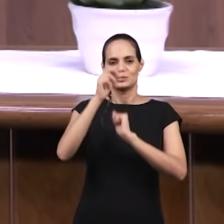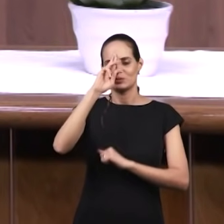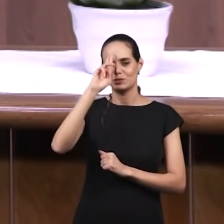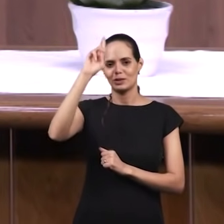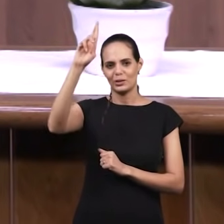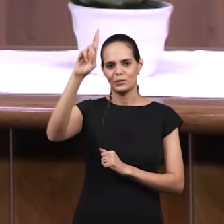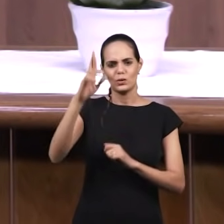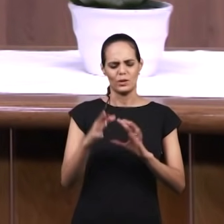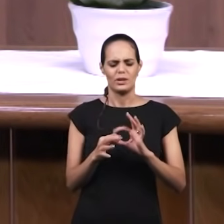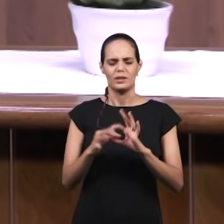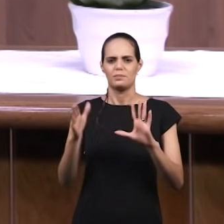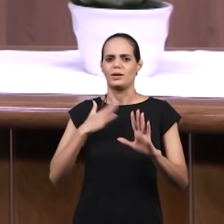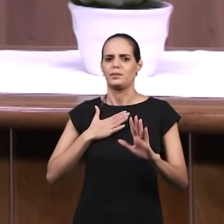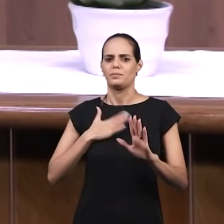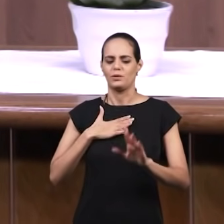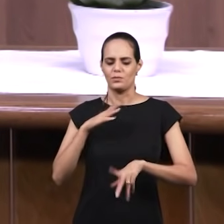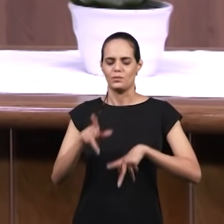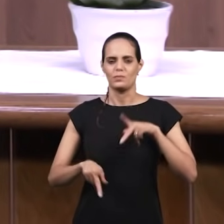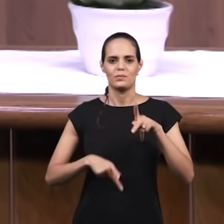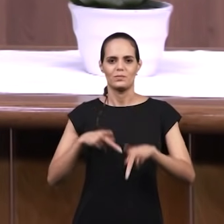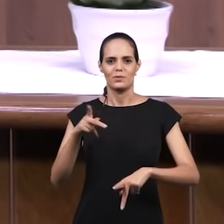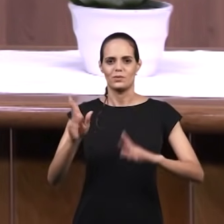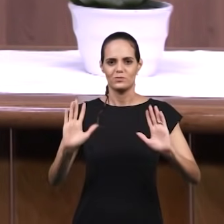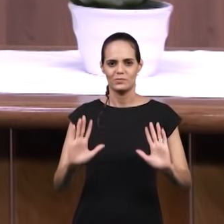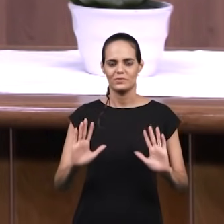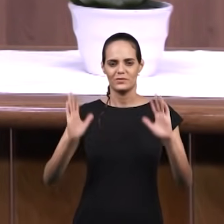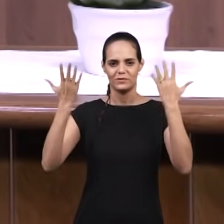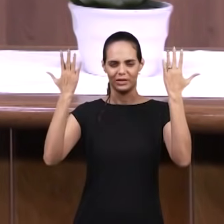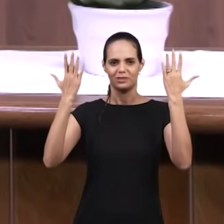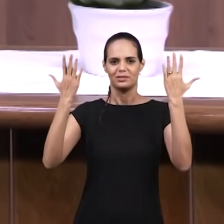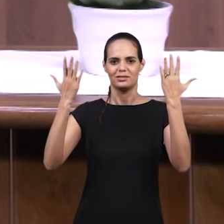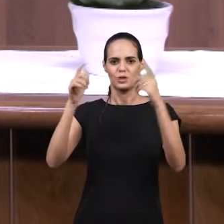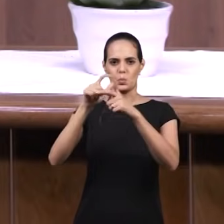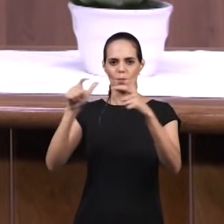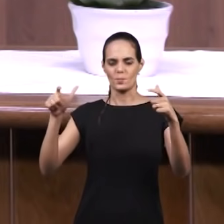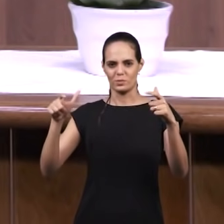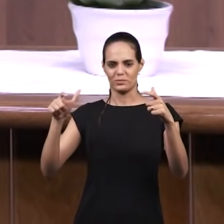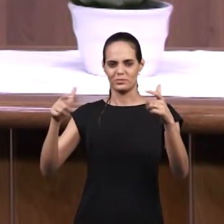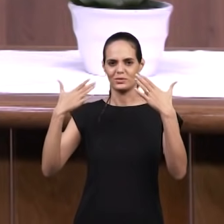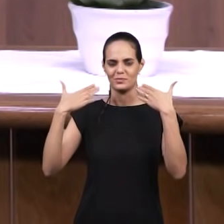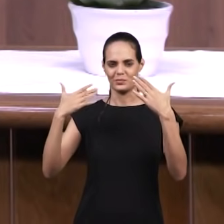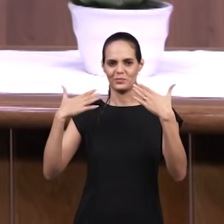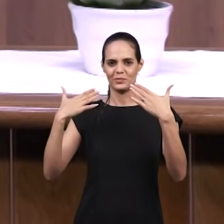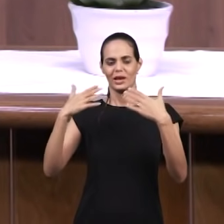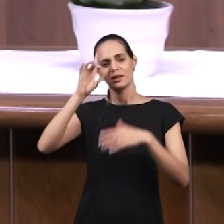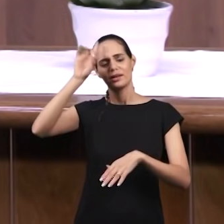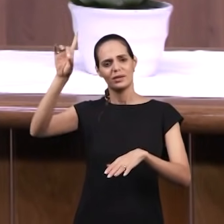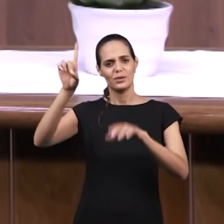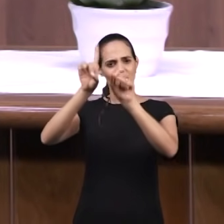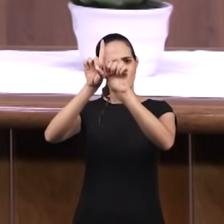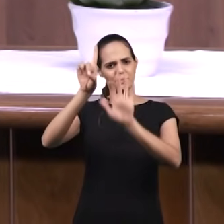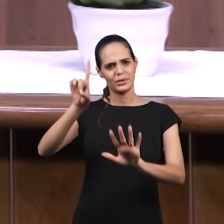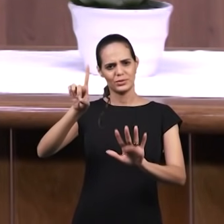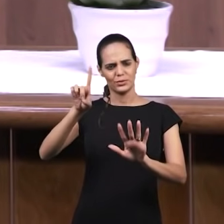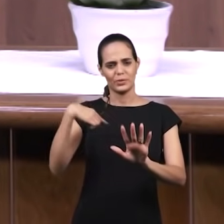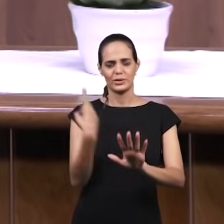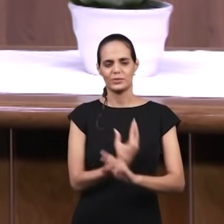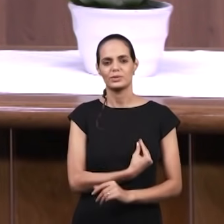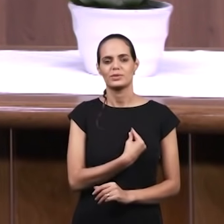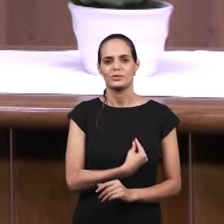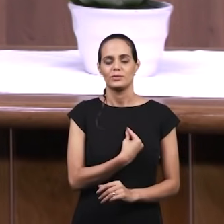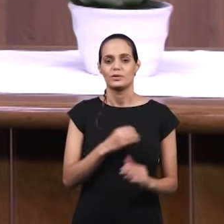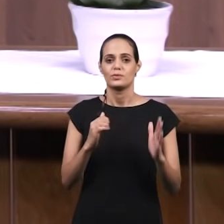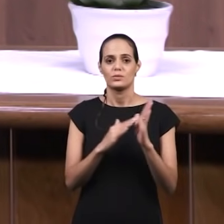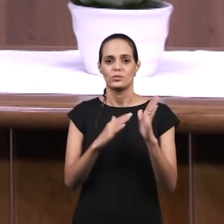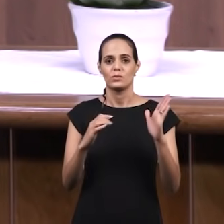ir o meu povo para que me celebre uma festa no deserto. Que Deus assim abençoe as nossas vidas. Vamos estar